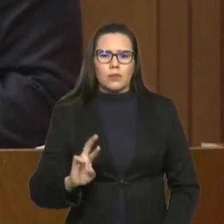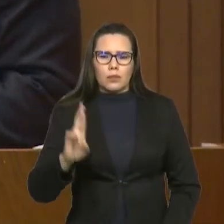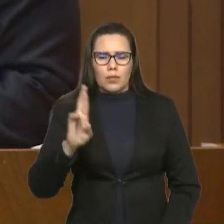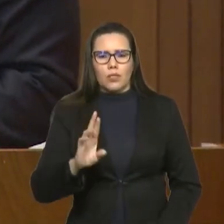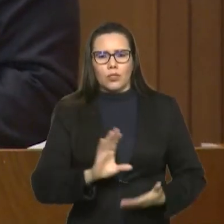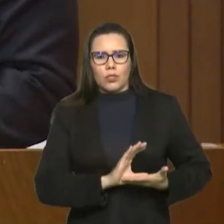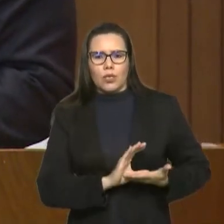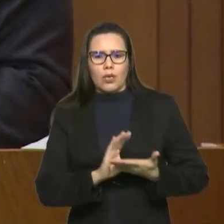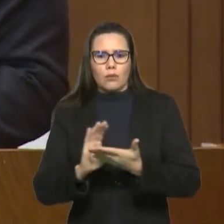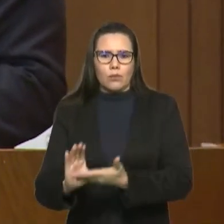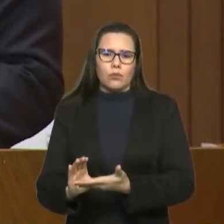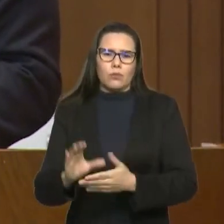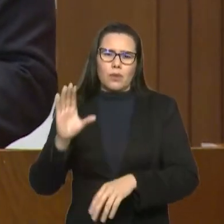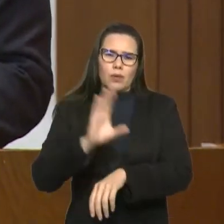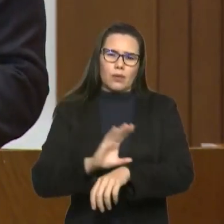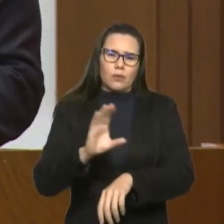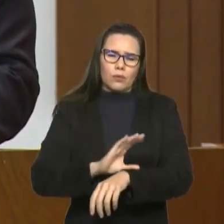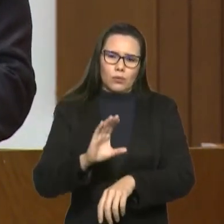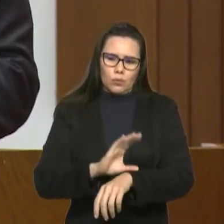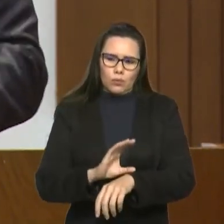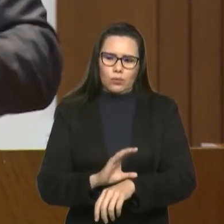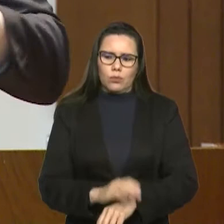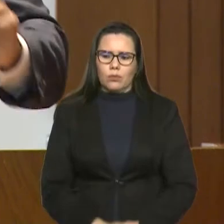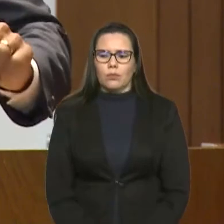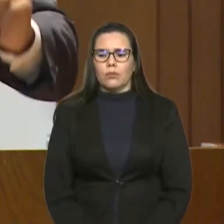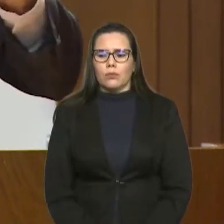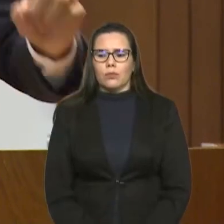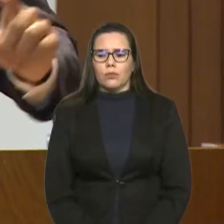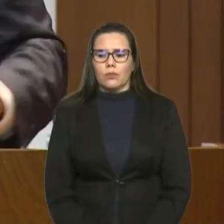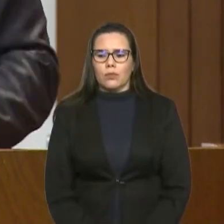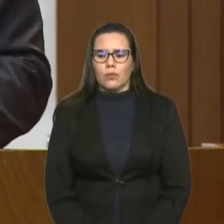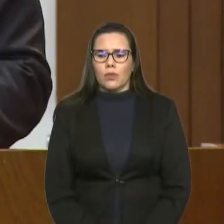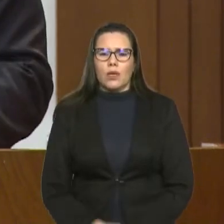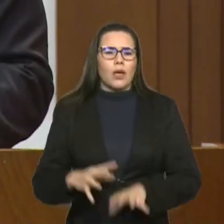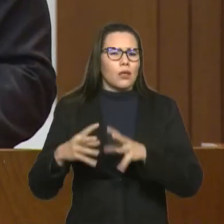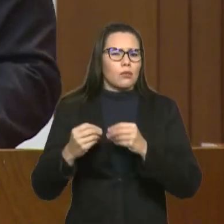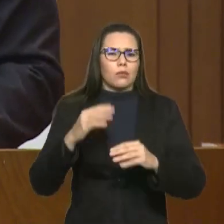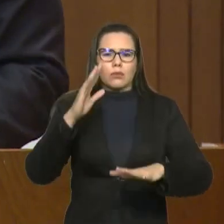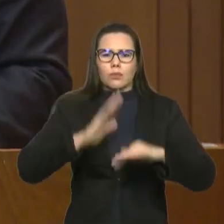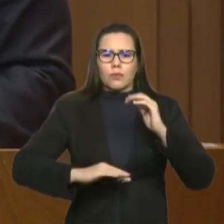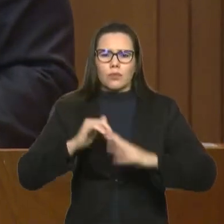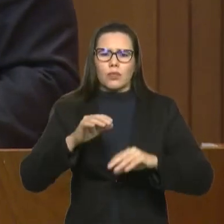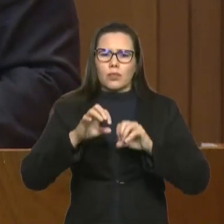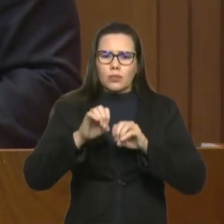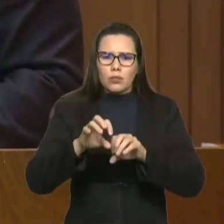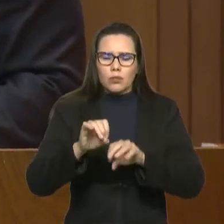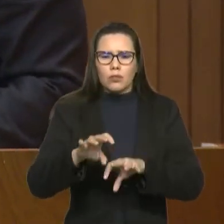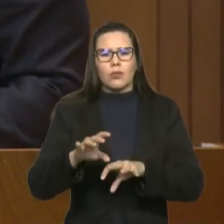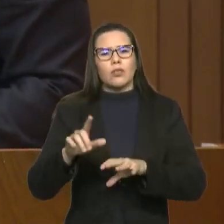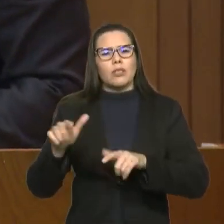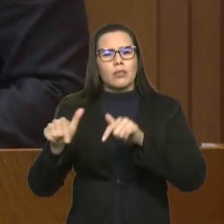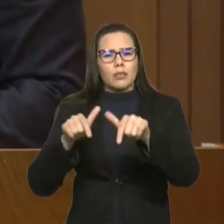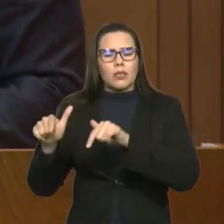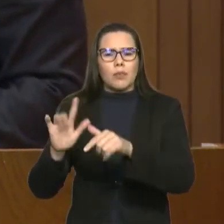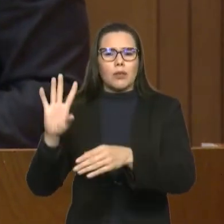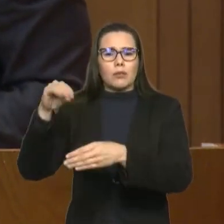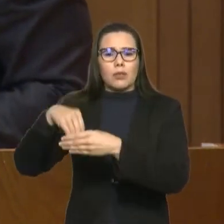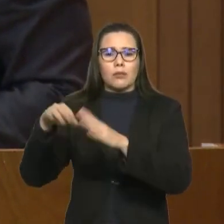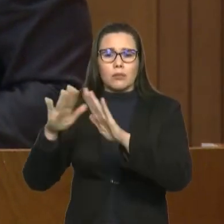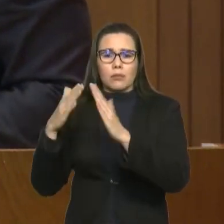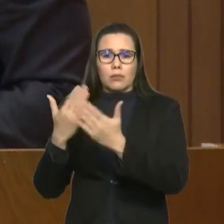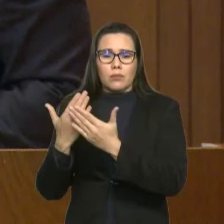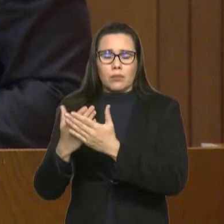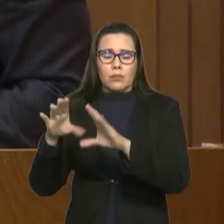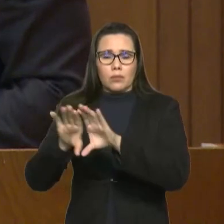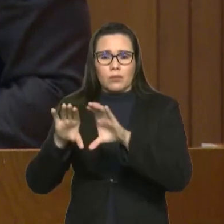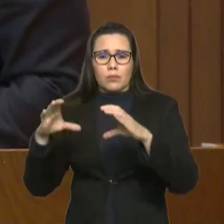para cursos de formação continuada a todos aqueles profissionais que atuam nas escolas comunitárias por todo o